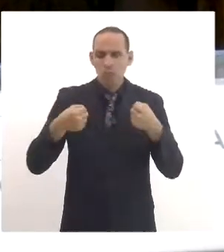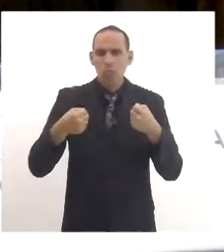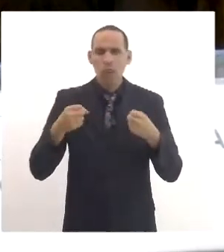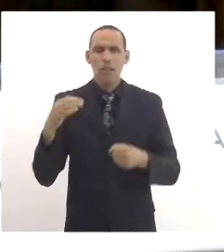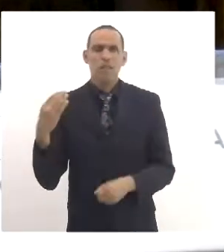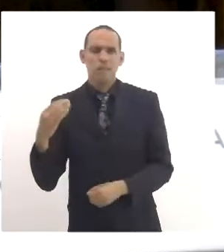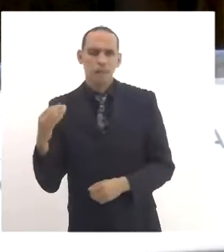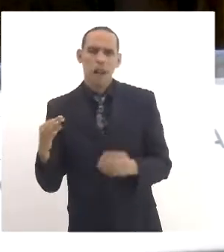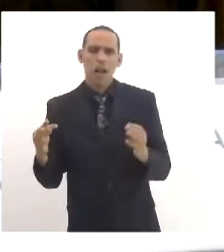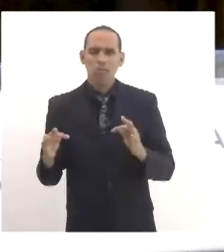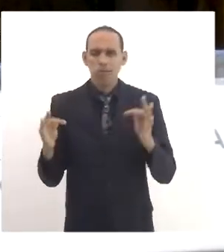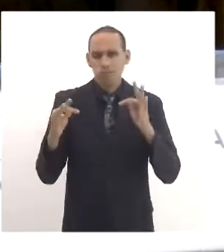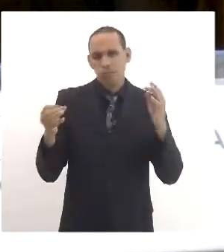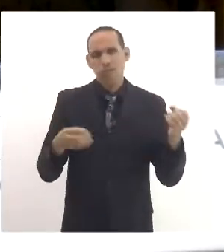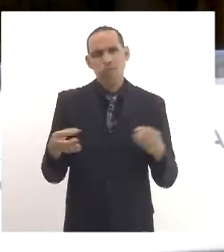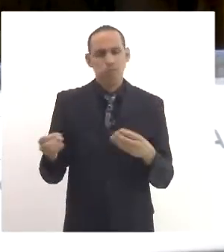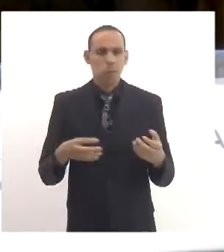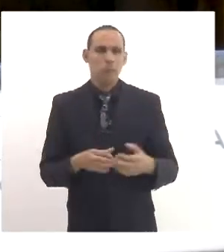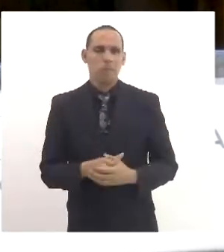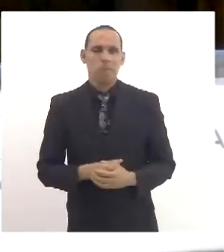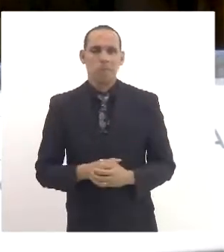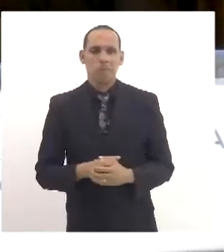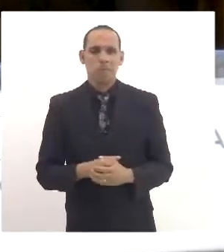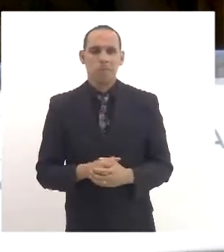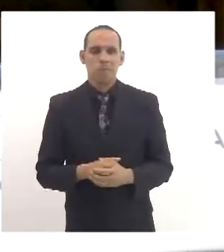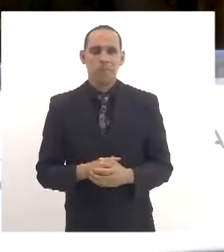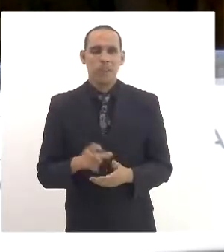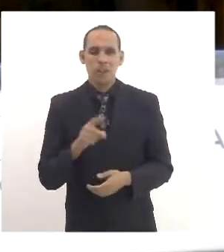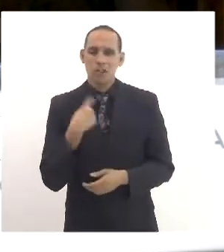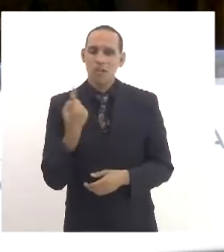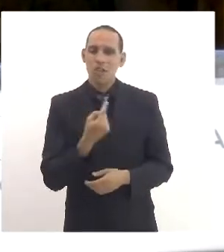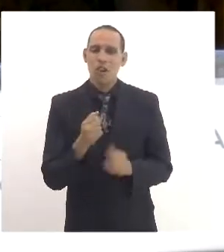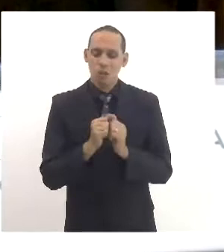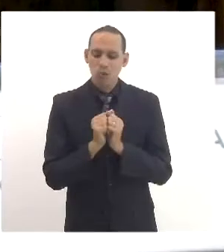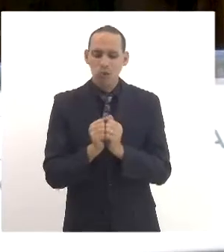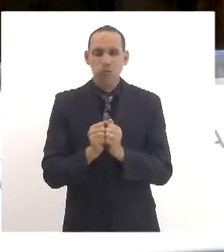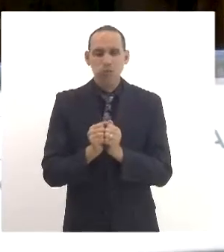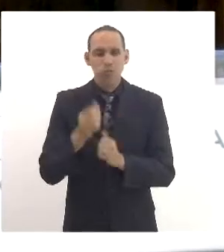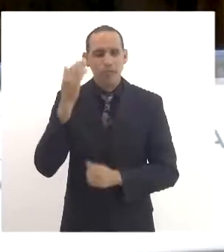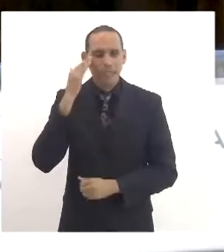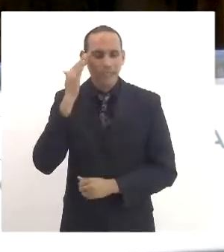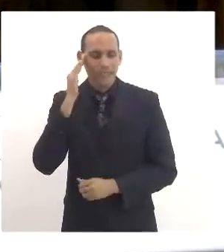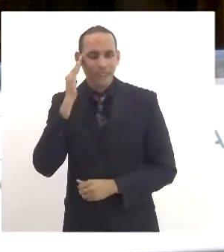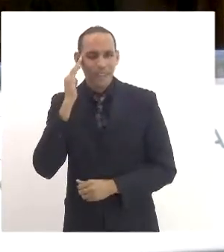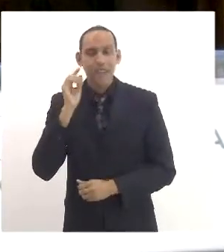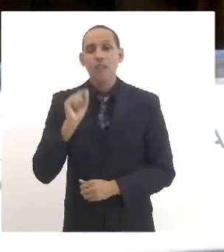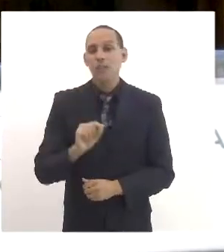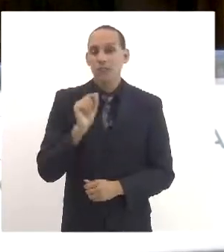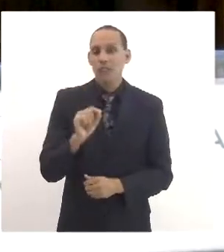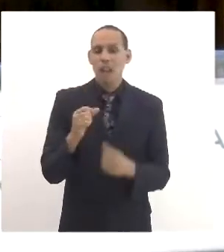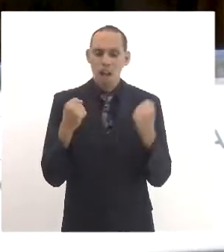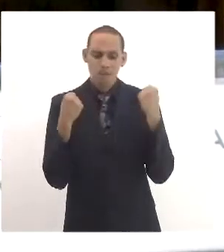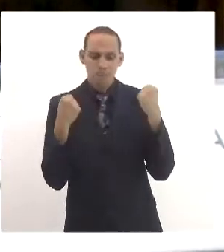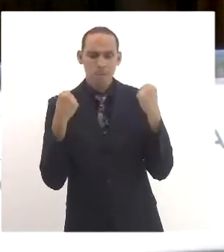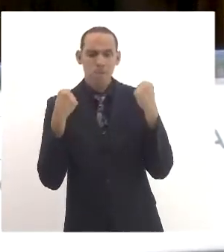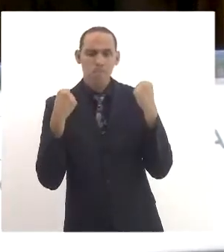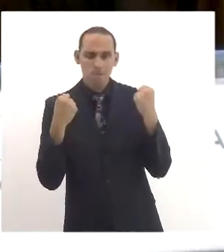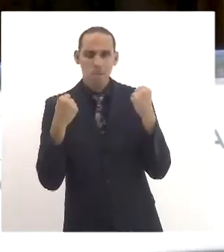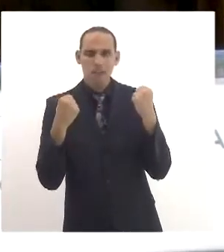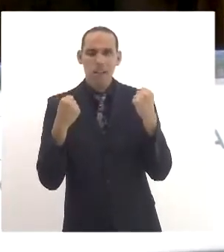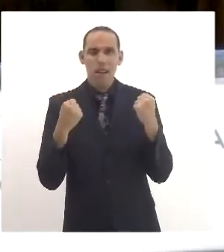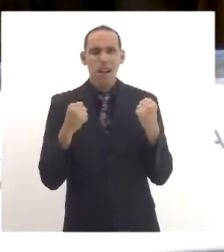ciência, tecnologia e inovação que irmana nossa compreensão. Trata-se, portanto, de fortalecer